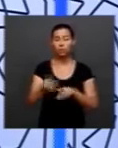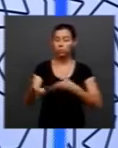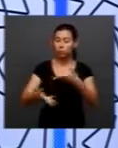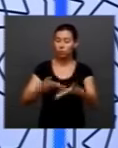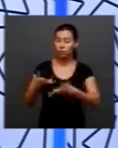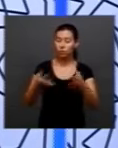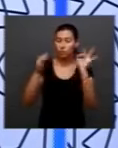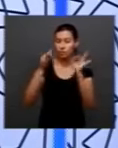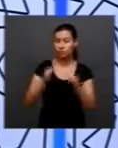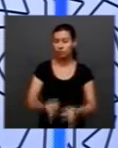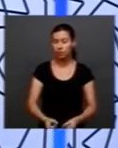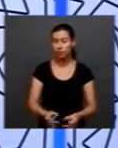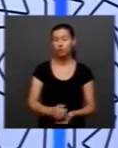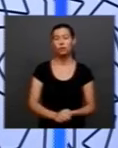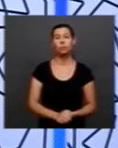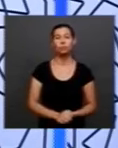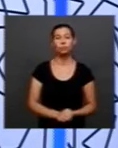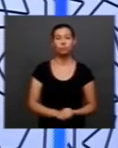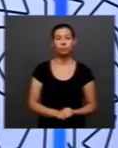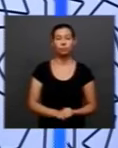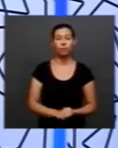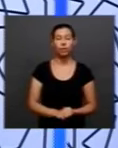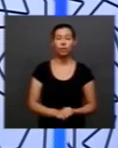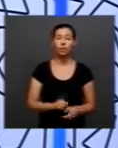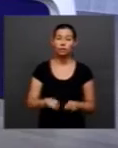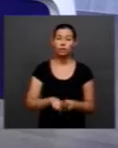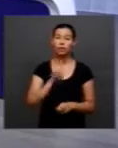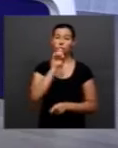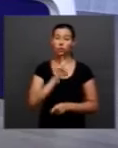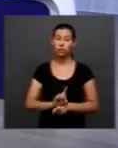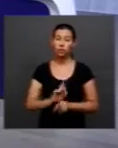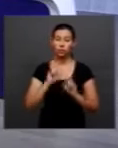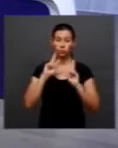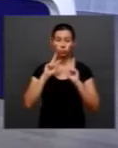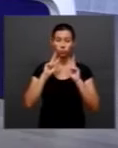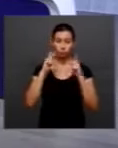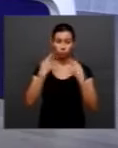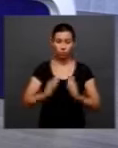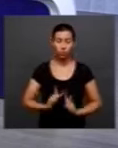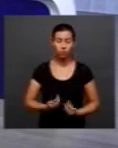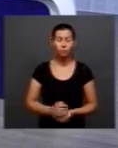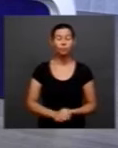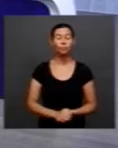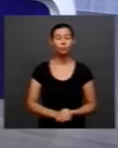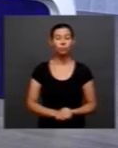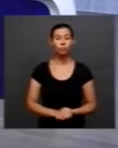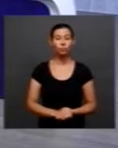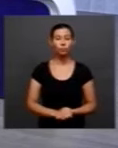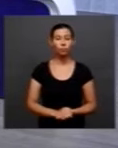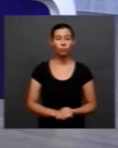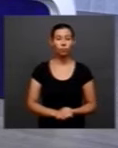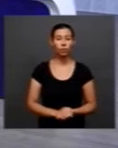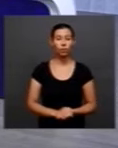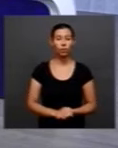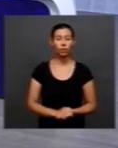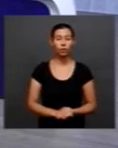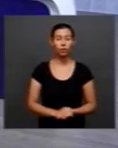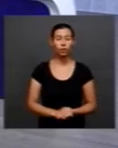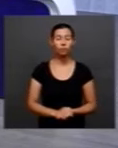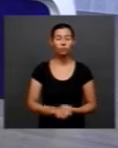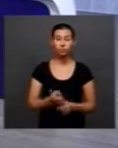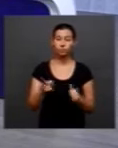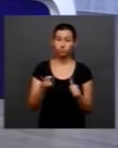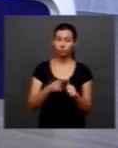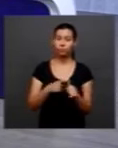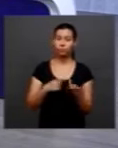justo em termos de justiça social e direitos humanos. Wagner, voltando no que você disse na primeira pergunta